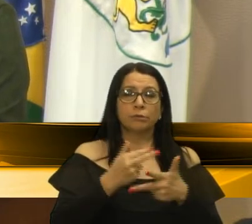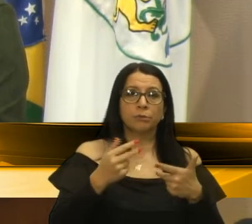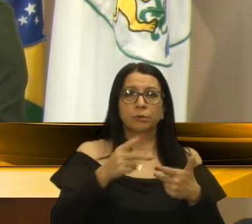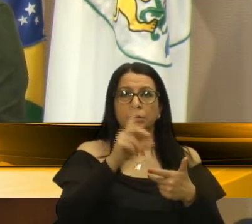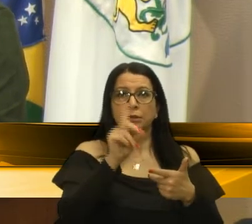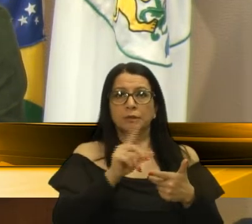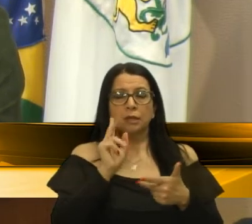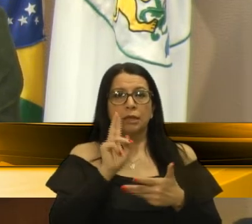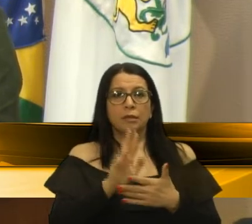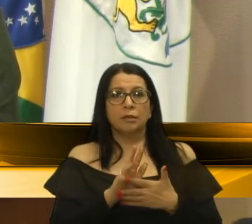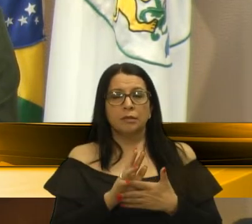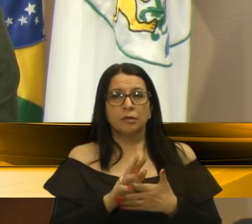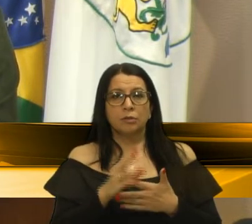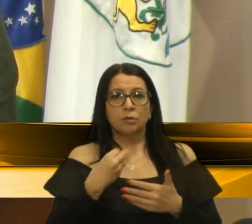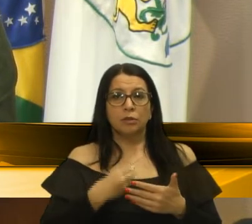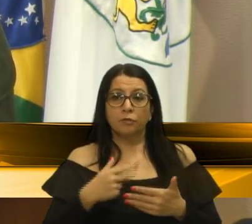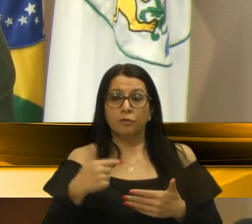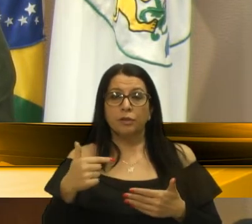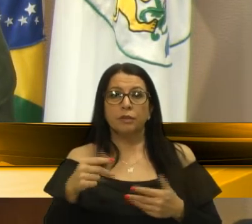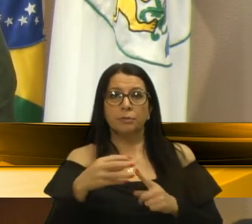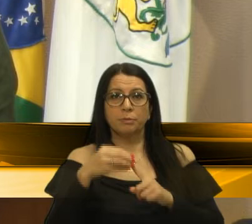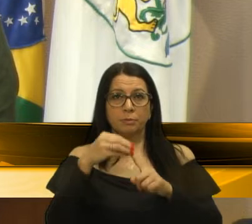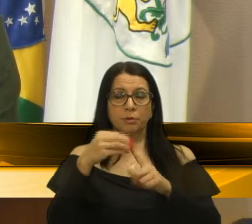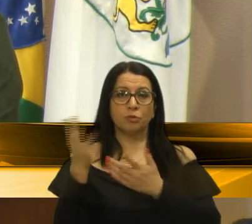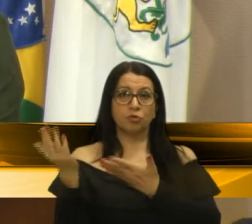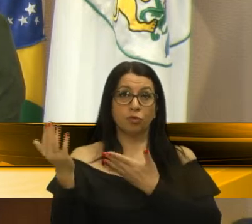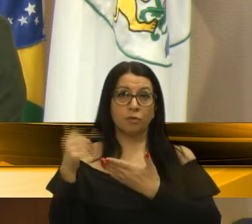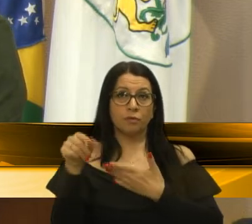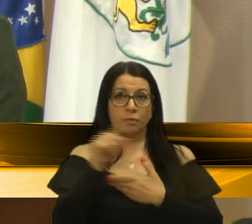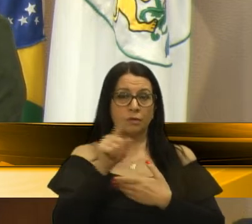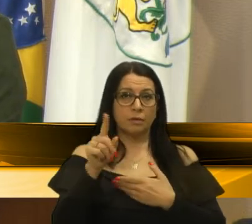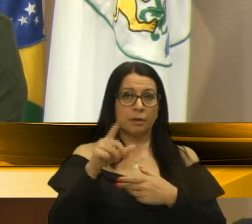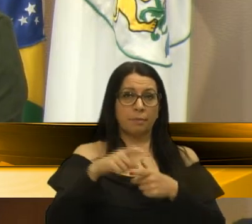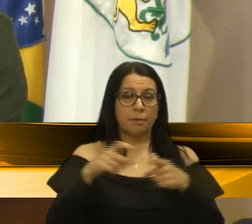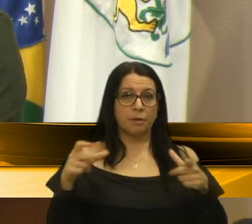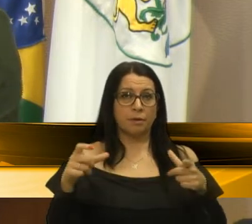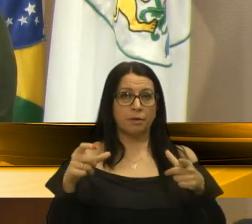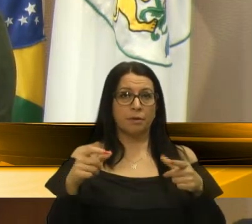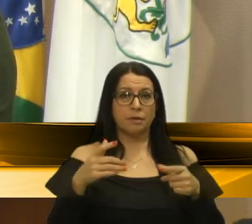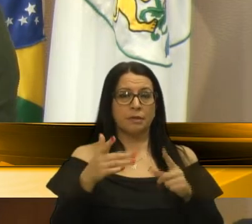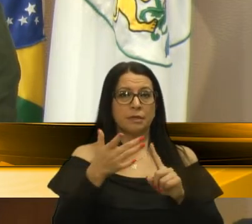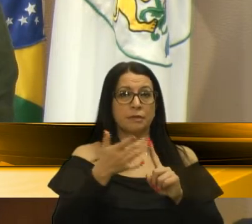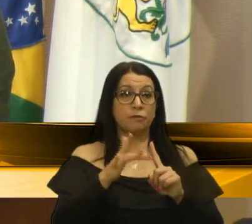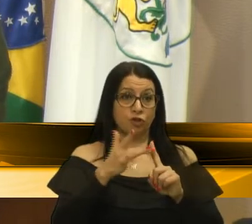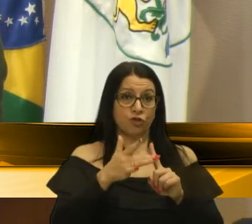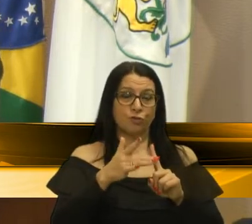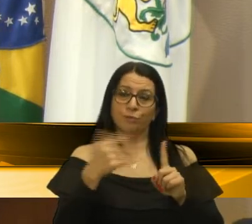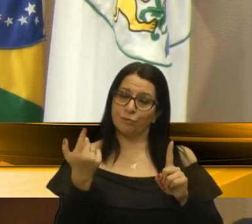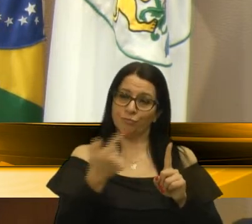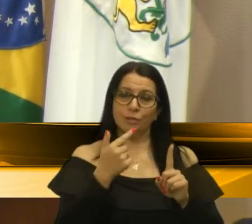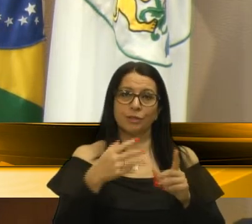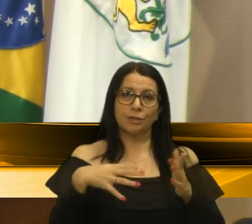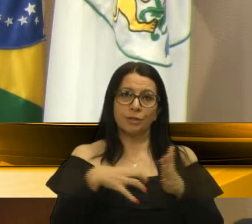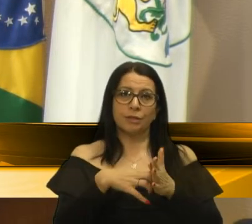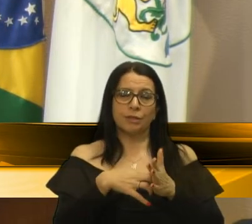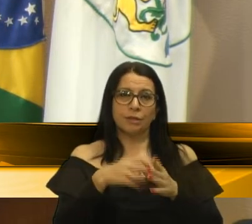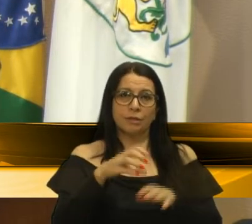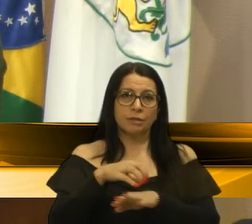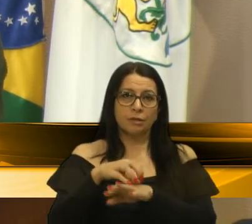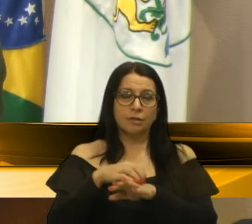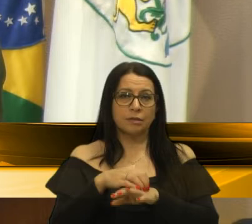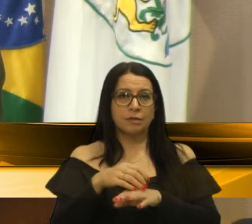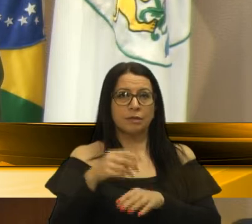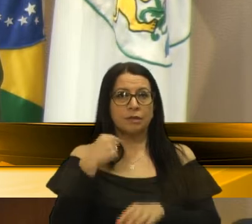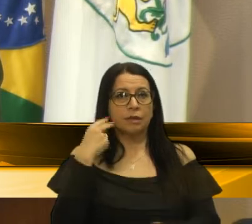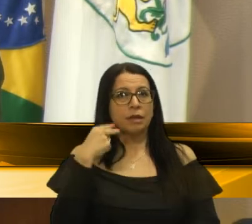toda uma vida, né? E principalmente os jovens acabam sendo as maiores vítimas destes acidentes no trânsito. Vereador